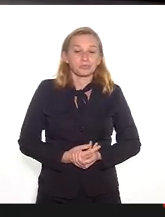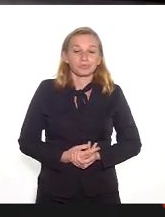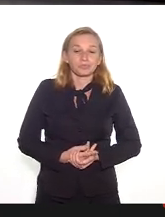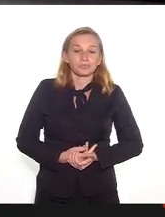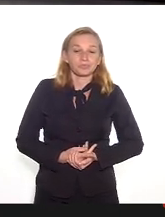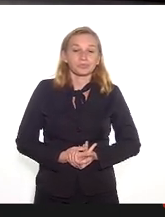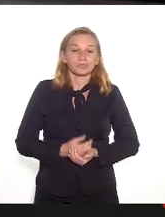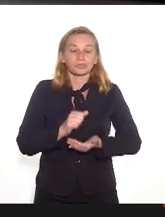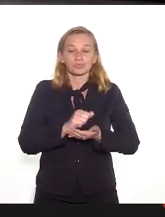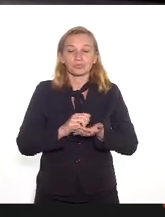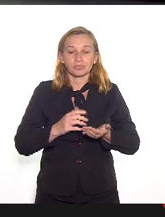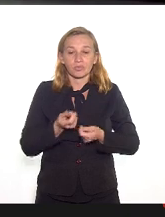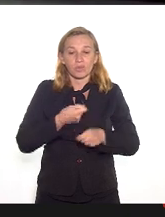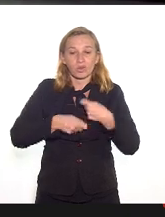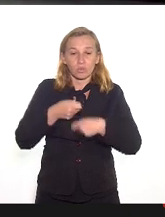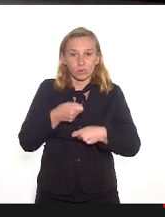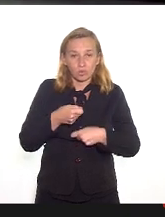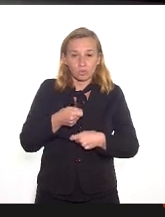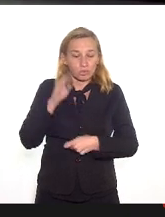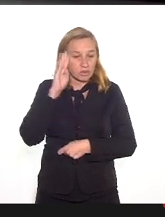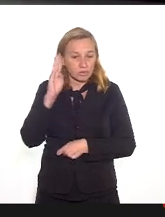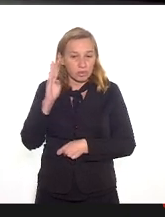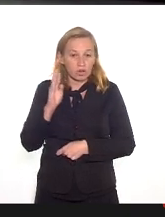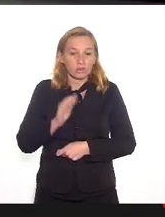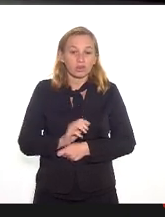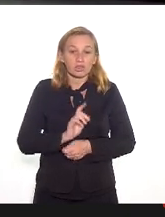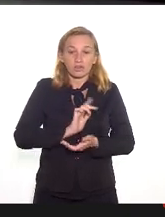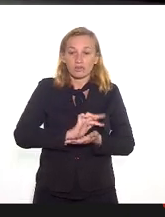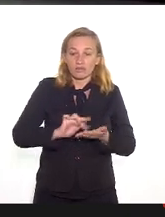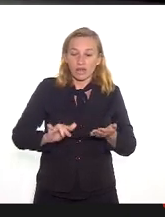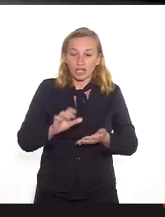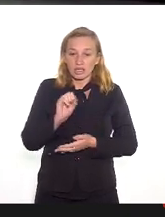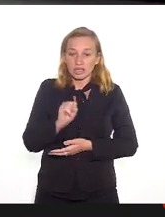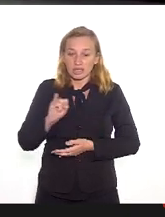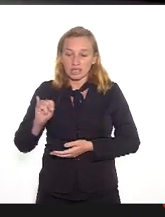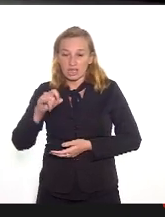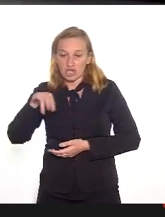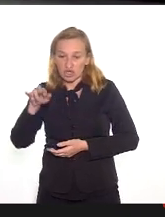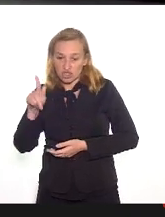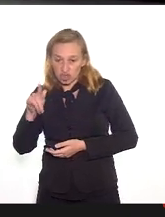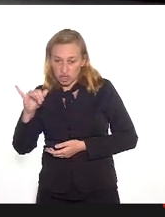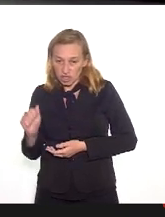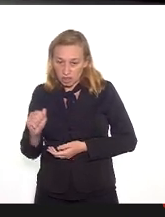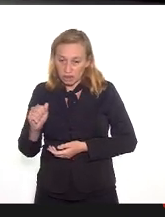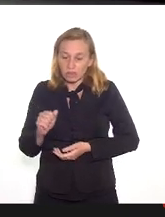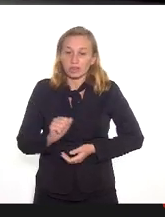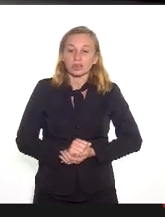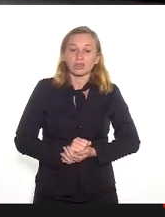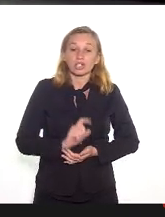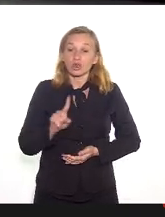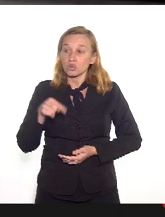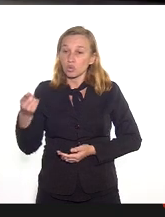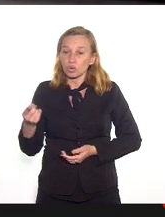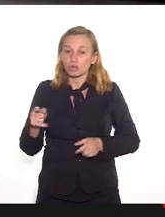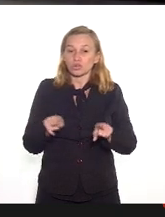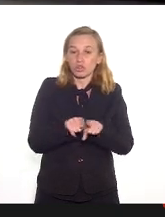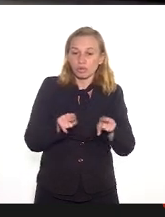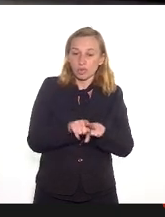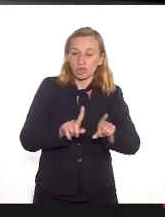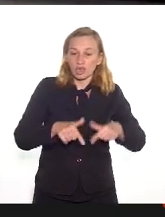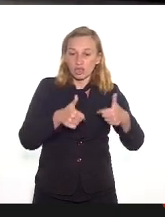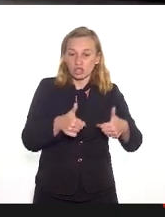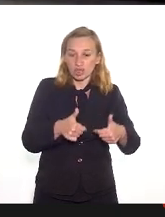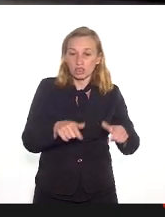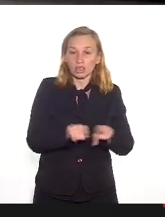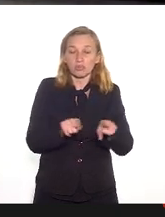atividades econômicas prioritárias, né, várias sinergias, inclusive entre elas mesmo, tá, e com outras atividades, e